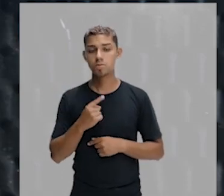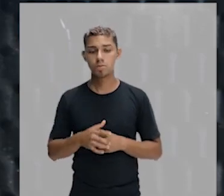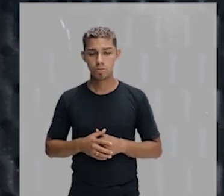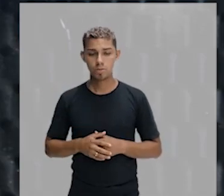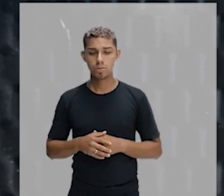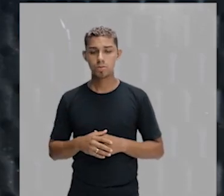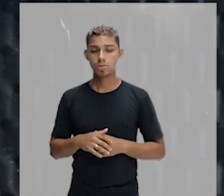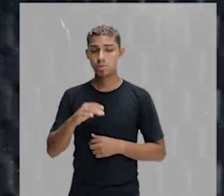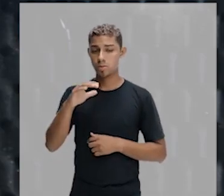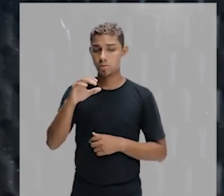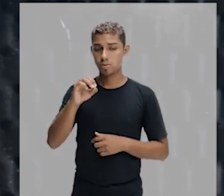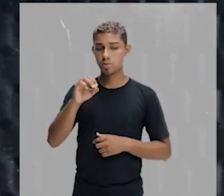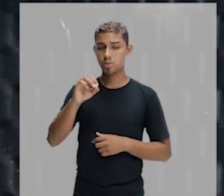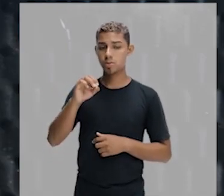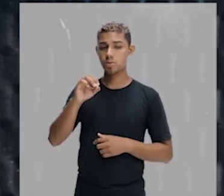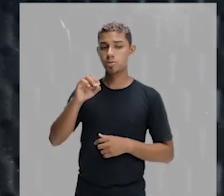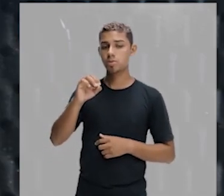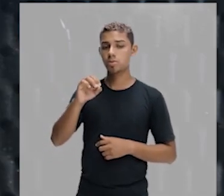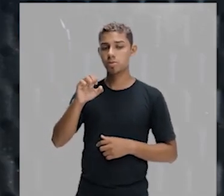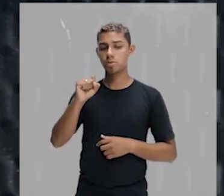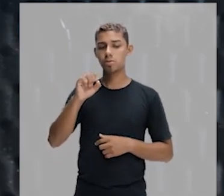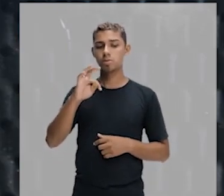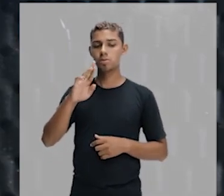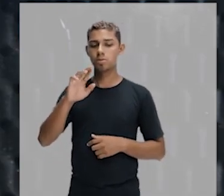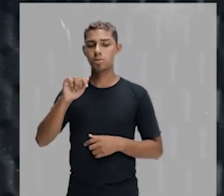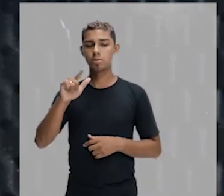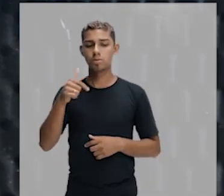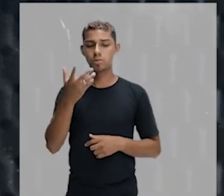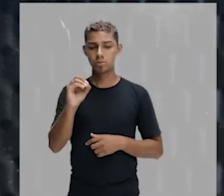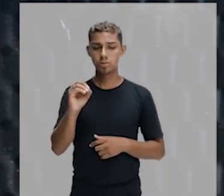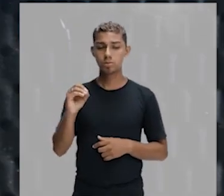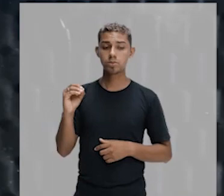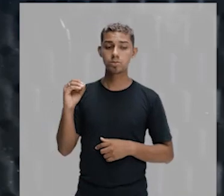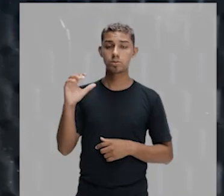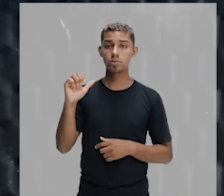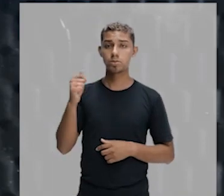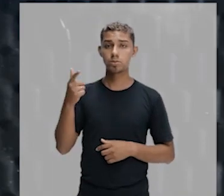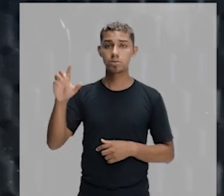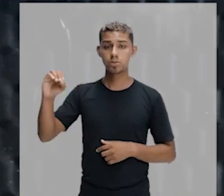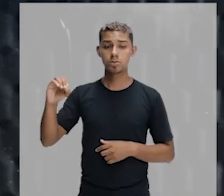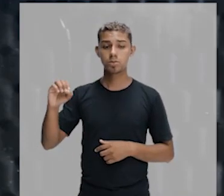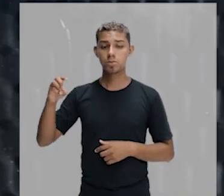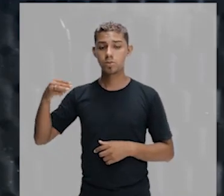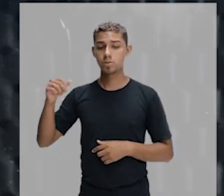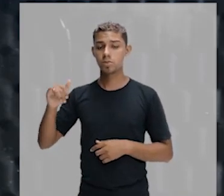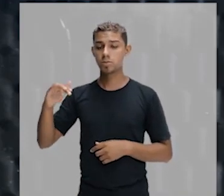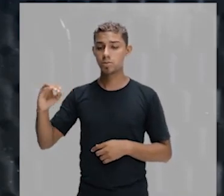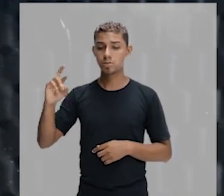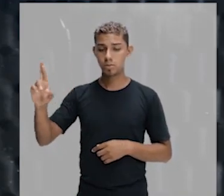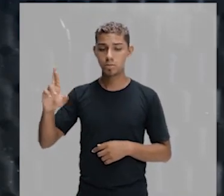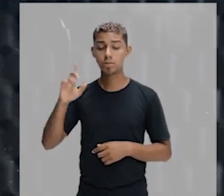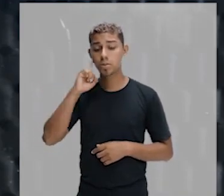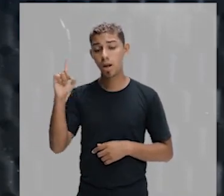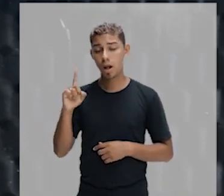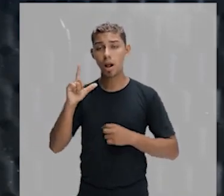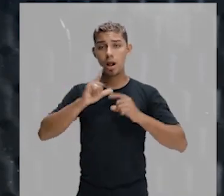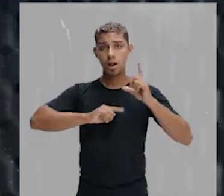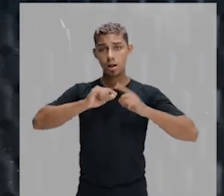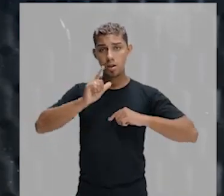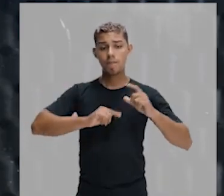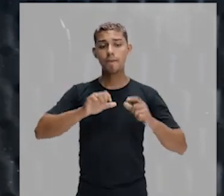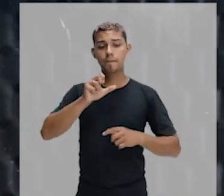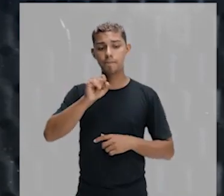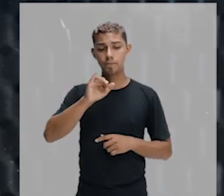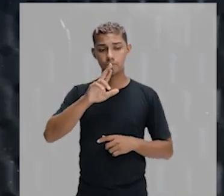Maior, tá, ok? E nós temos ali a estrela Sirius, né, que é a estrela mais brilhante no céu depois do Sol. Essa estrela Sirius, ela tem